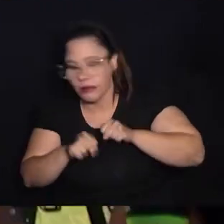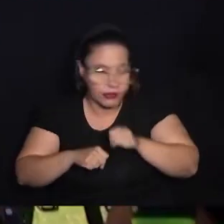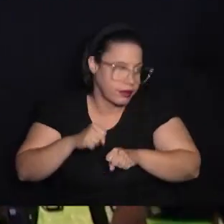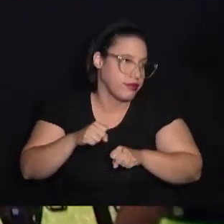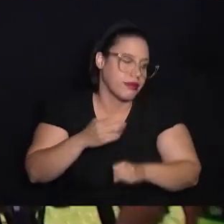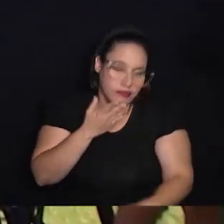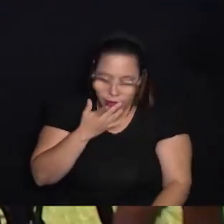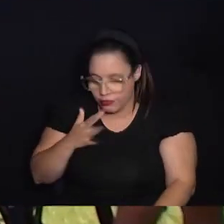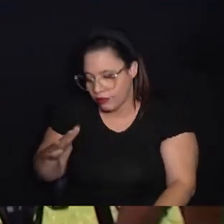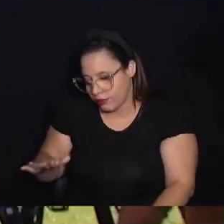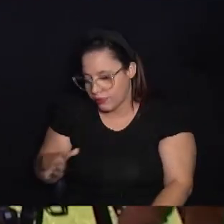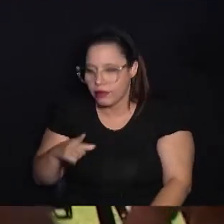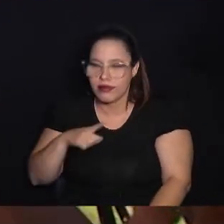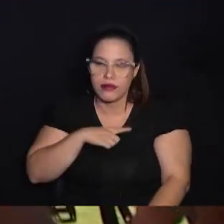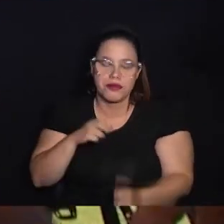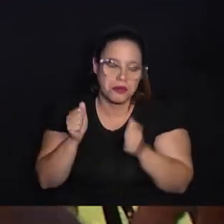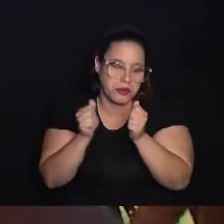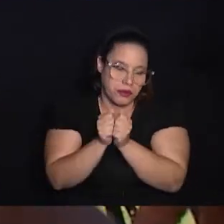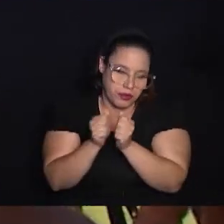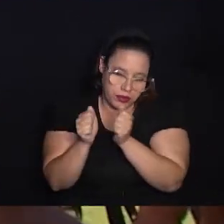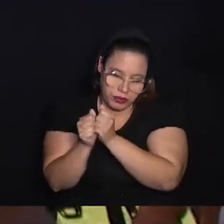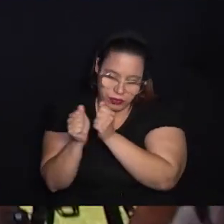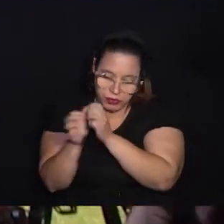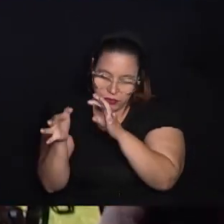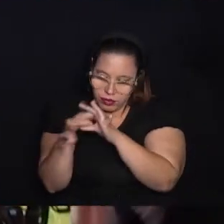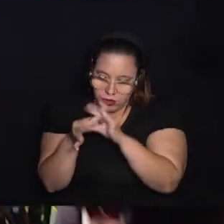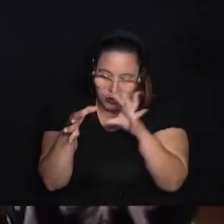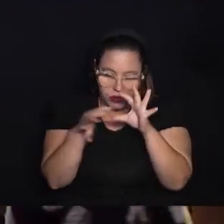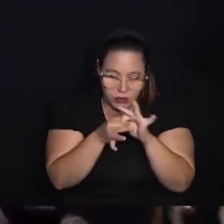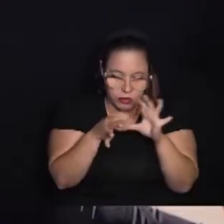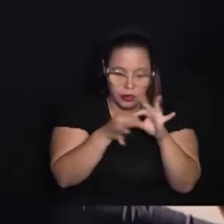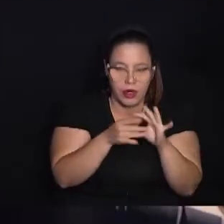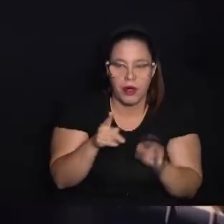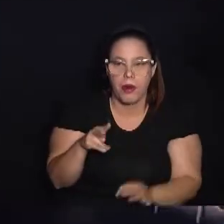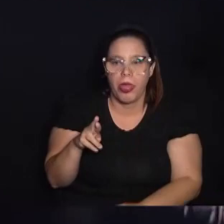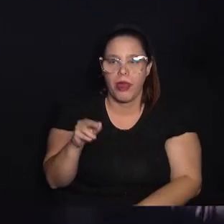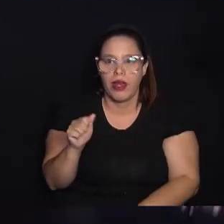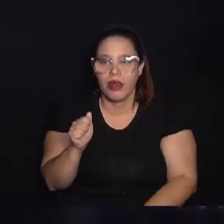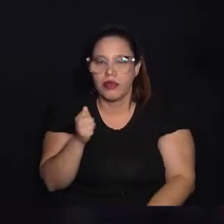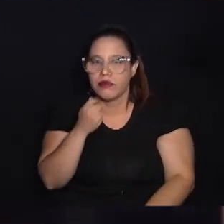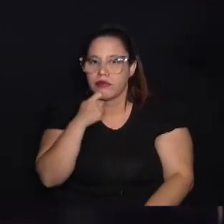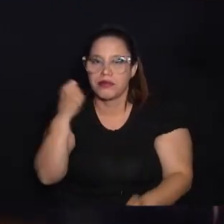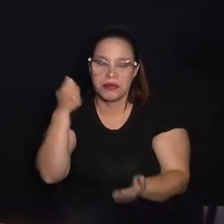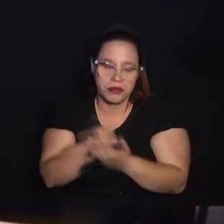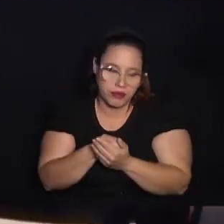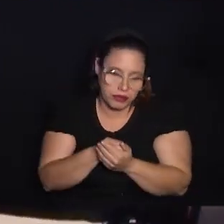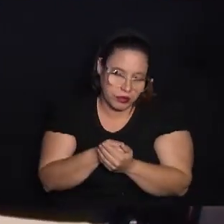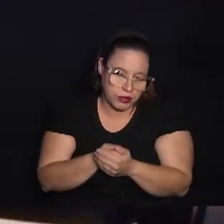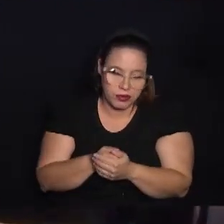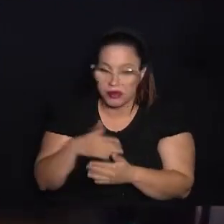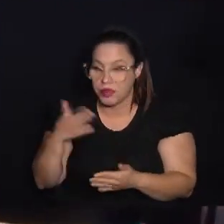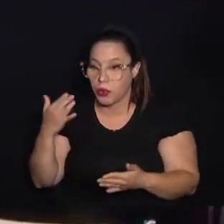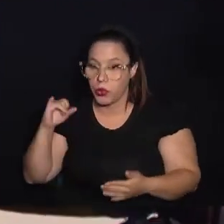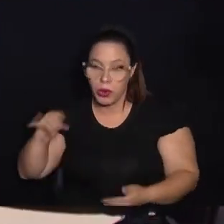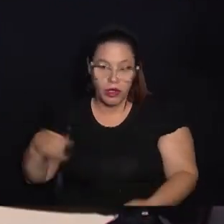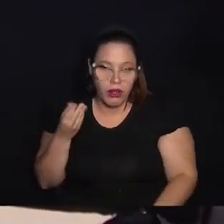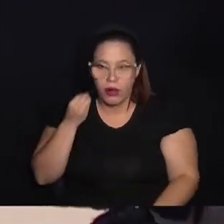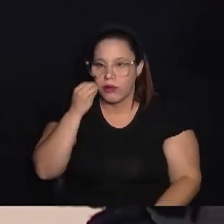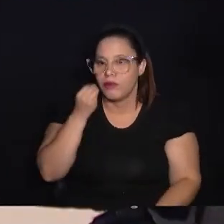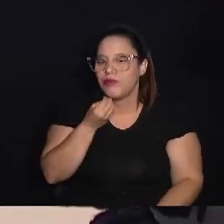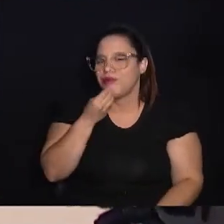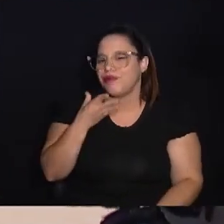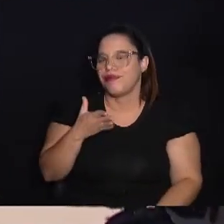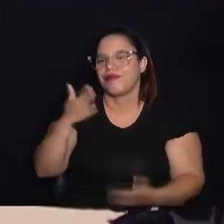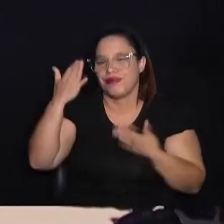é o lugar a vamos dizer assim a praia de Campinas São cumprida todo mundo curtindo muito bom